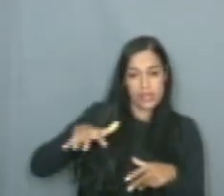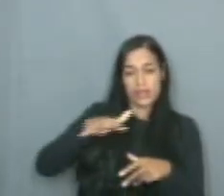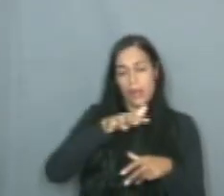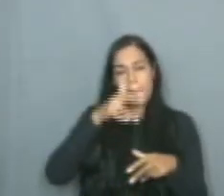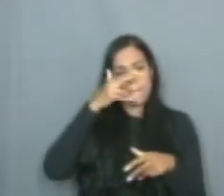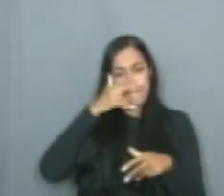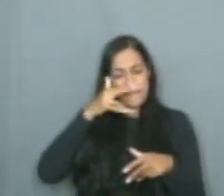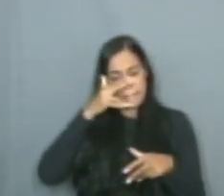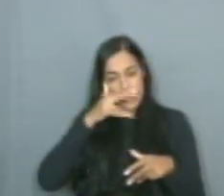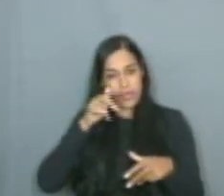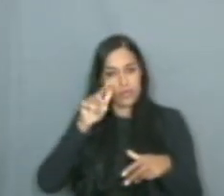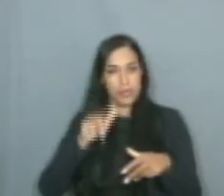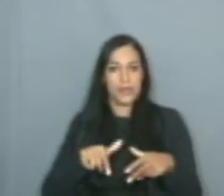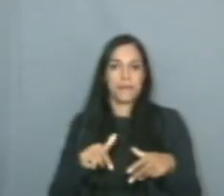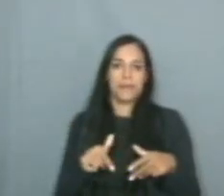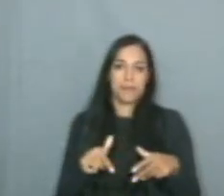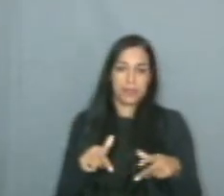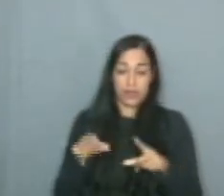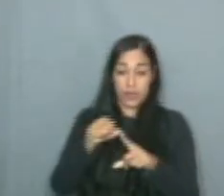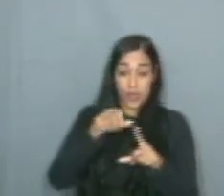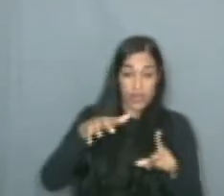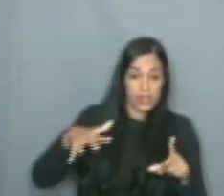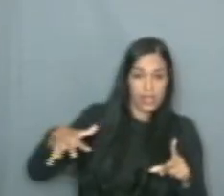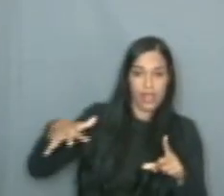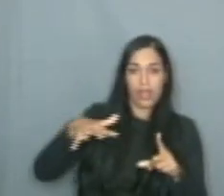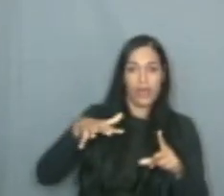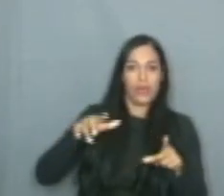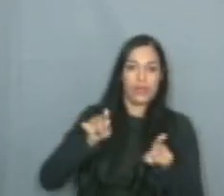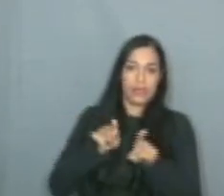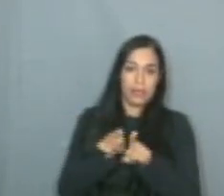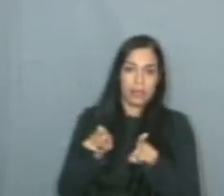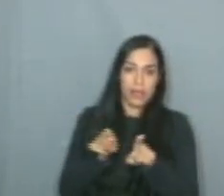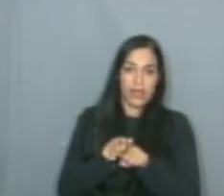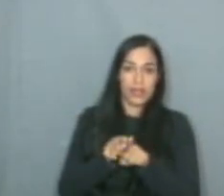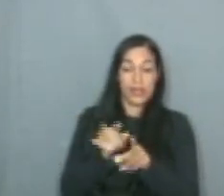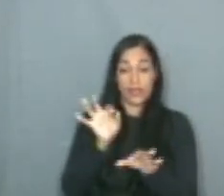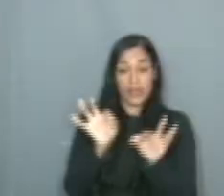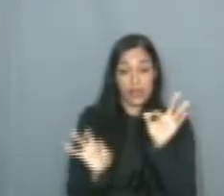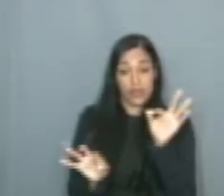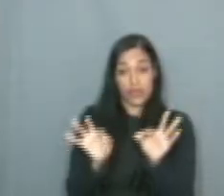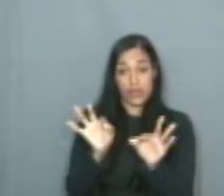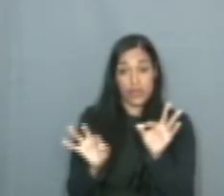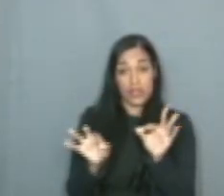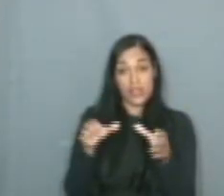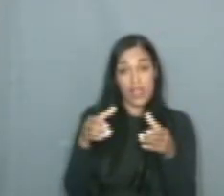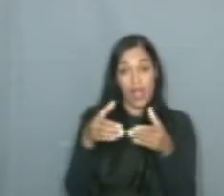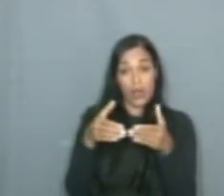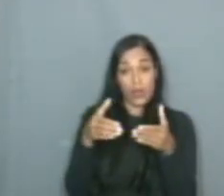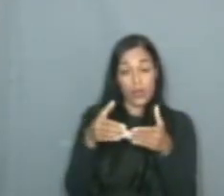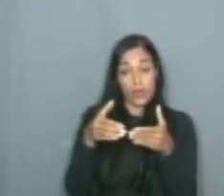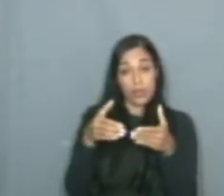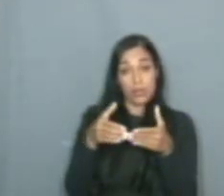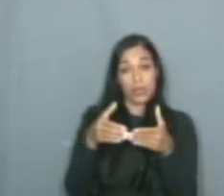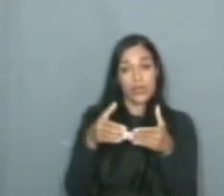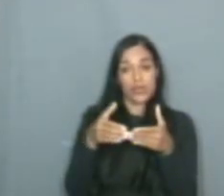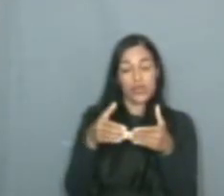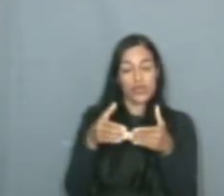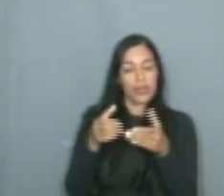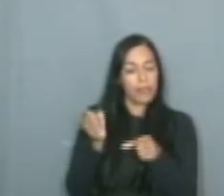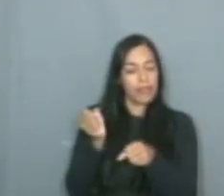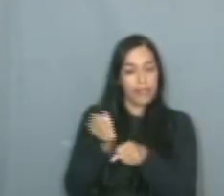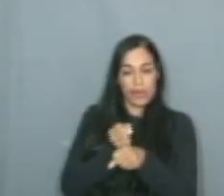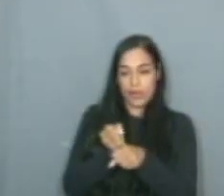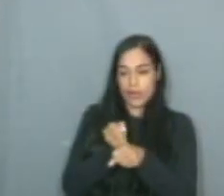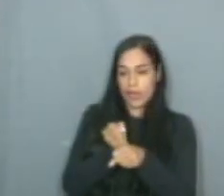mesmo recorte social e que fará justiça a grupos que por